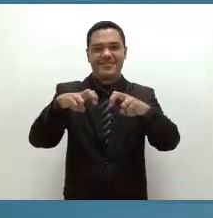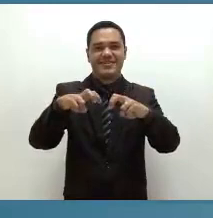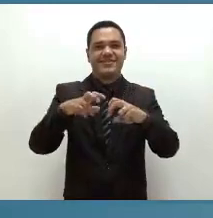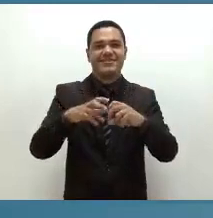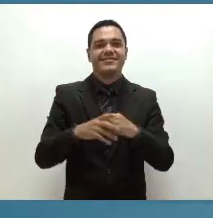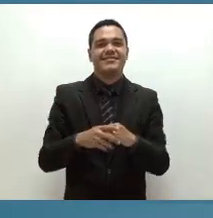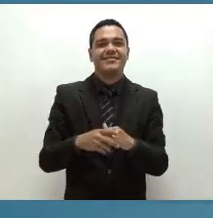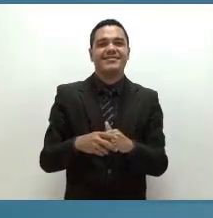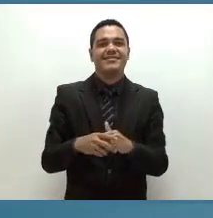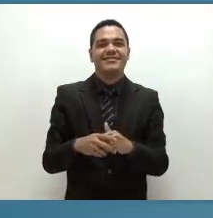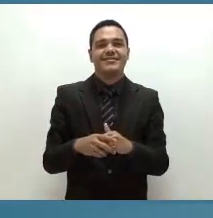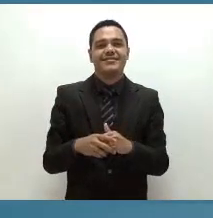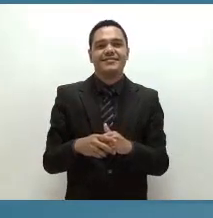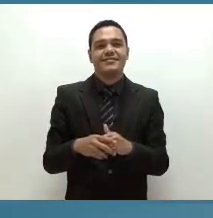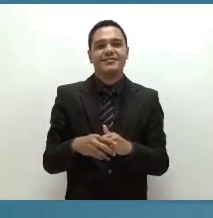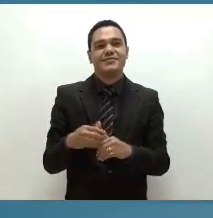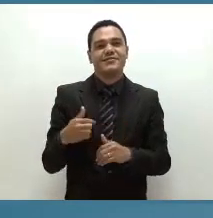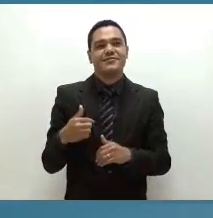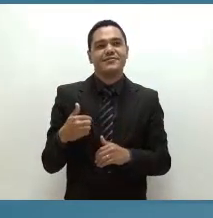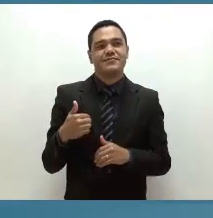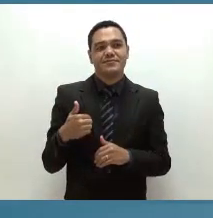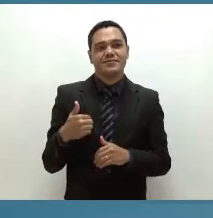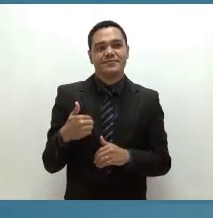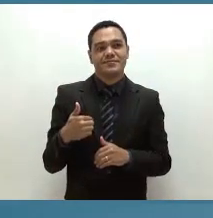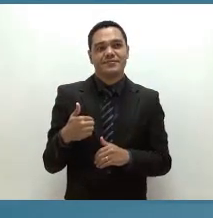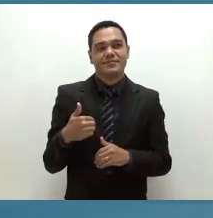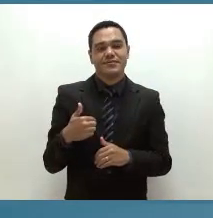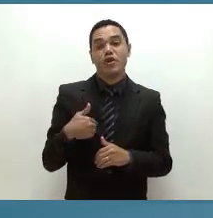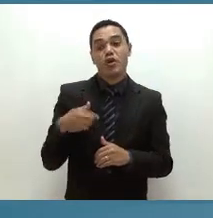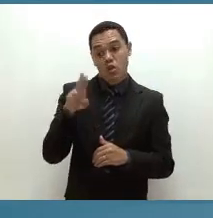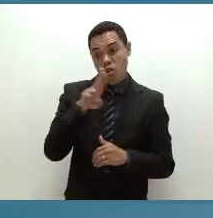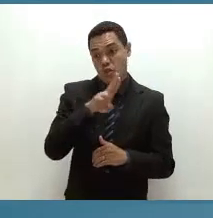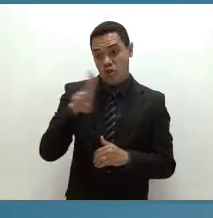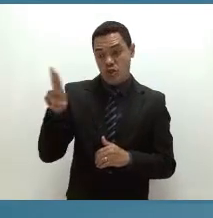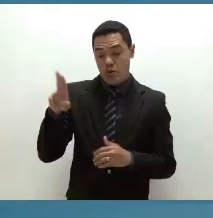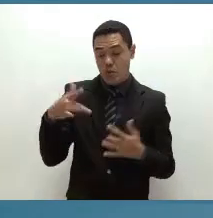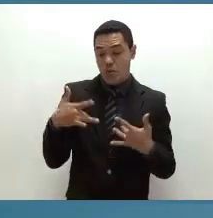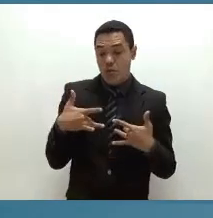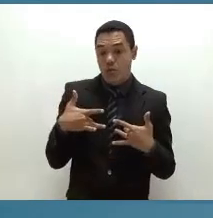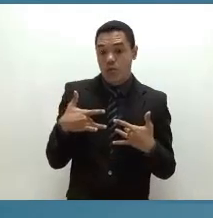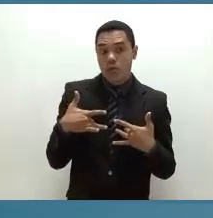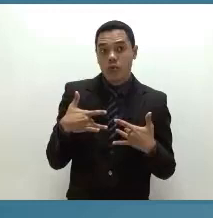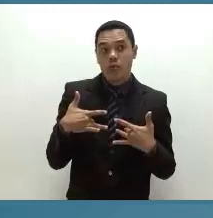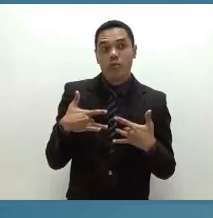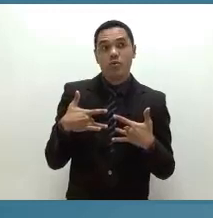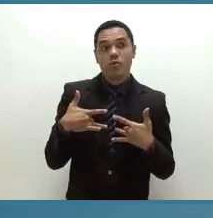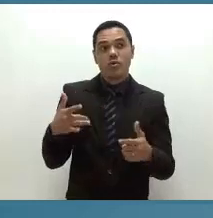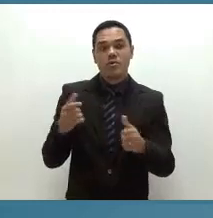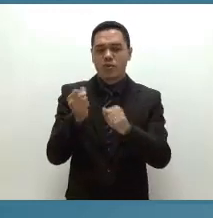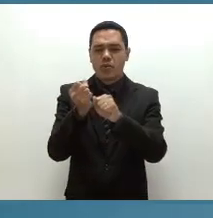E coloco meu nome à disposição do tribunal para concorrer.